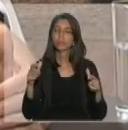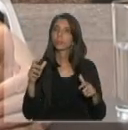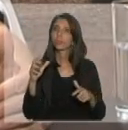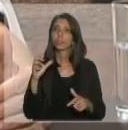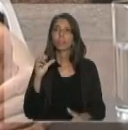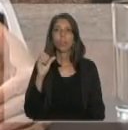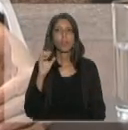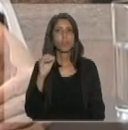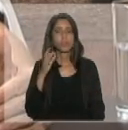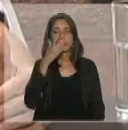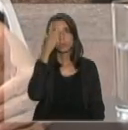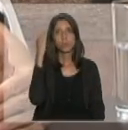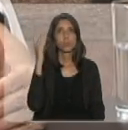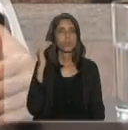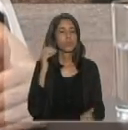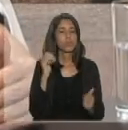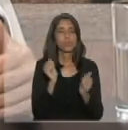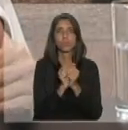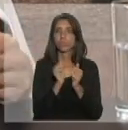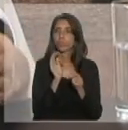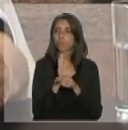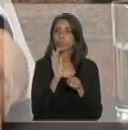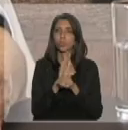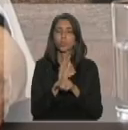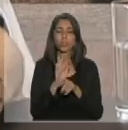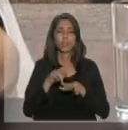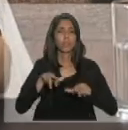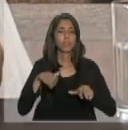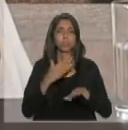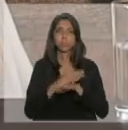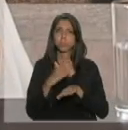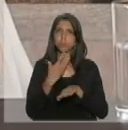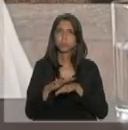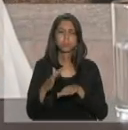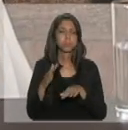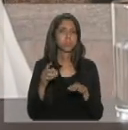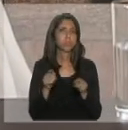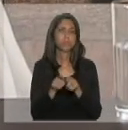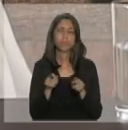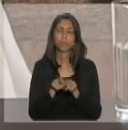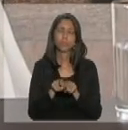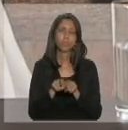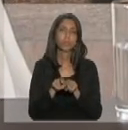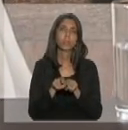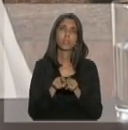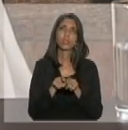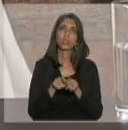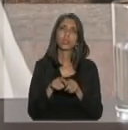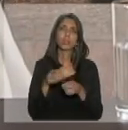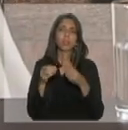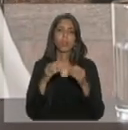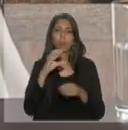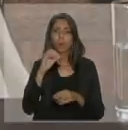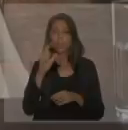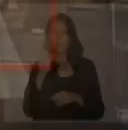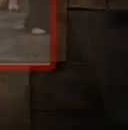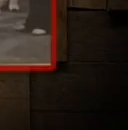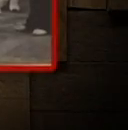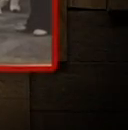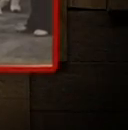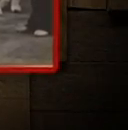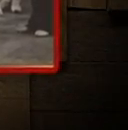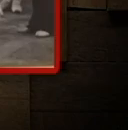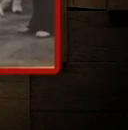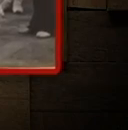90 participantes, com várias categorias, dos estagiários ao corpo de baile, ao corifeu, segundo